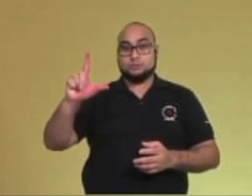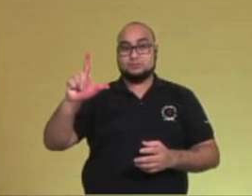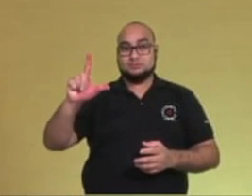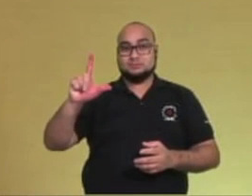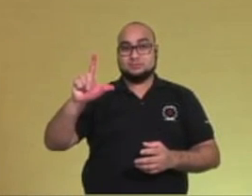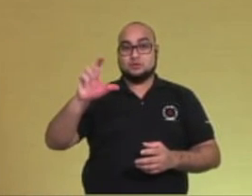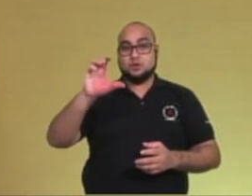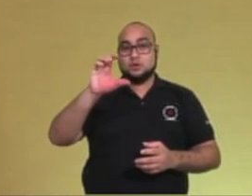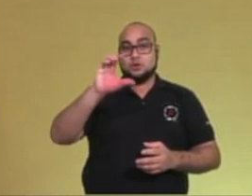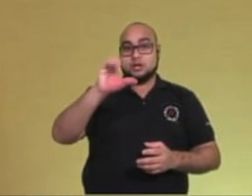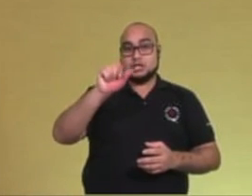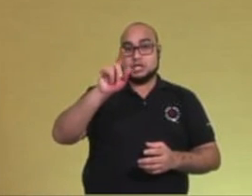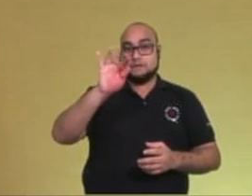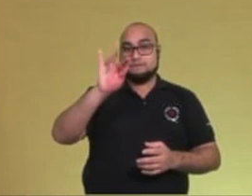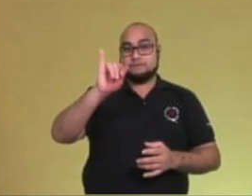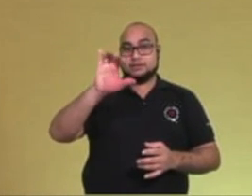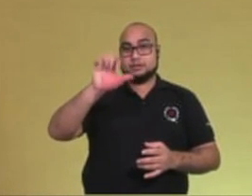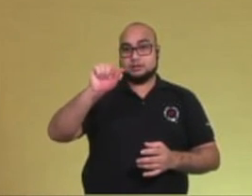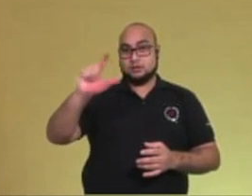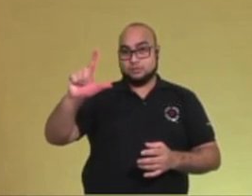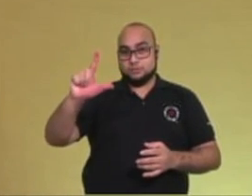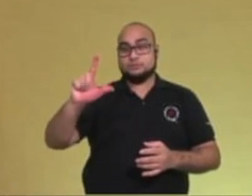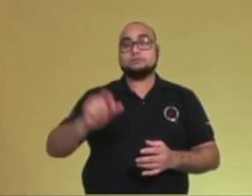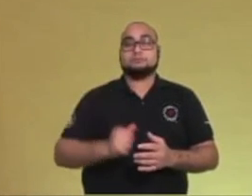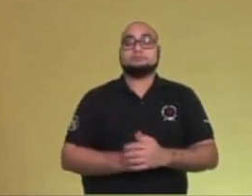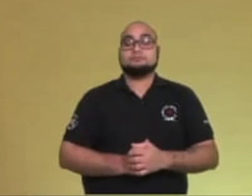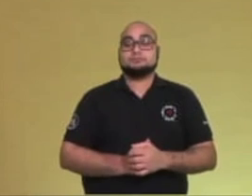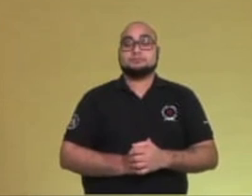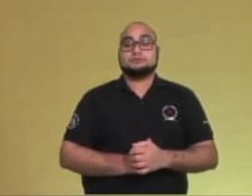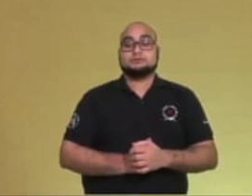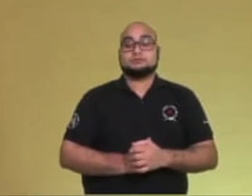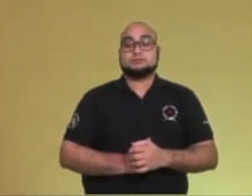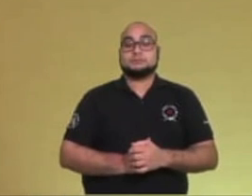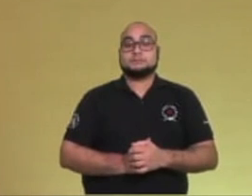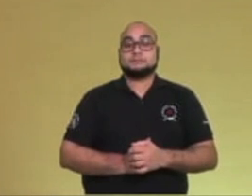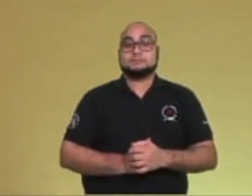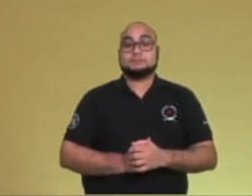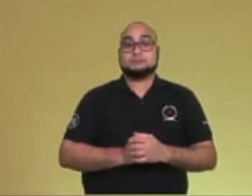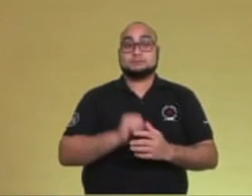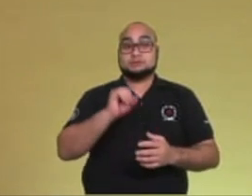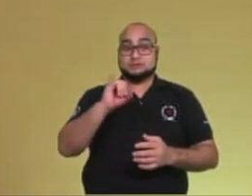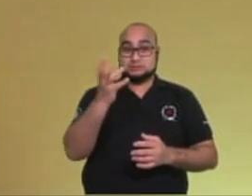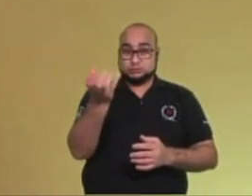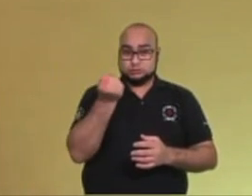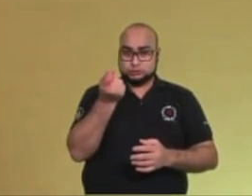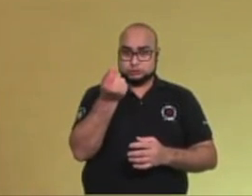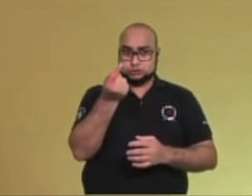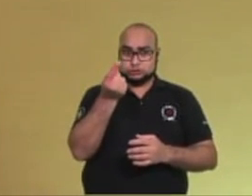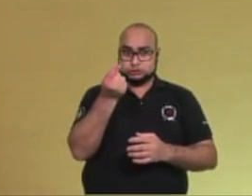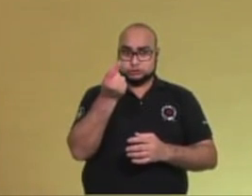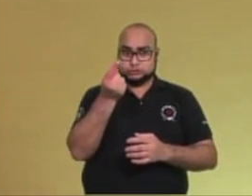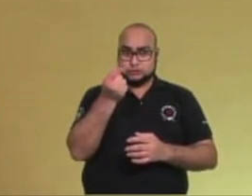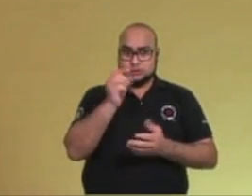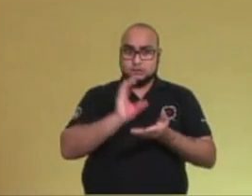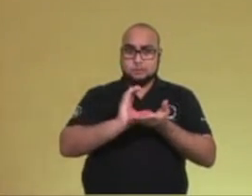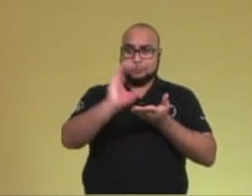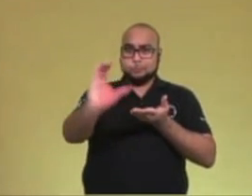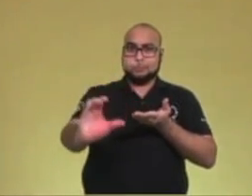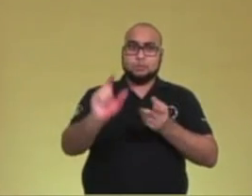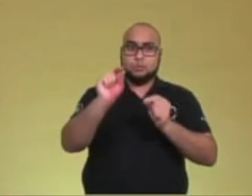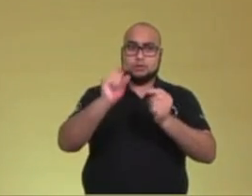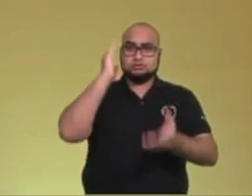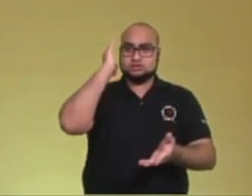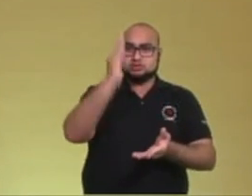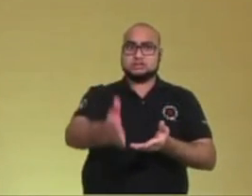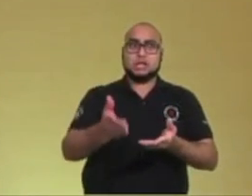volátil Tô ensinando a igreja e ninguém pega todo o dinheiro e bota em capital volátil quem tem grana uma